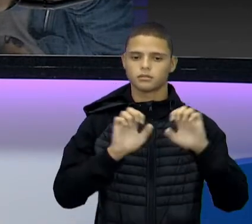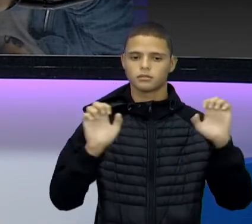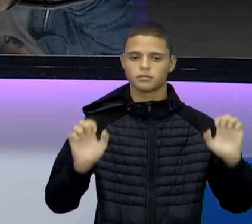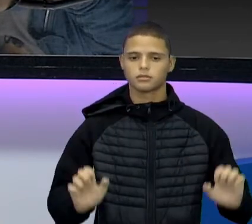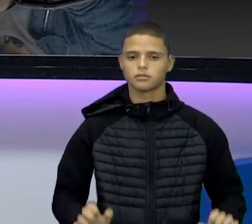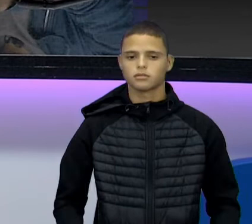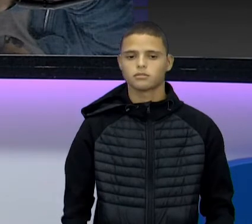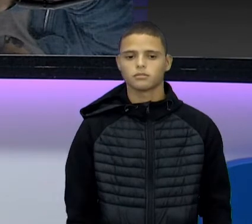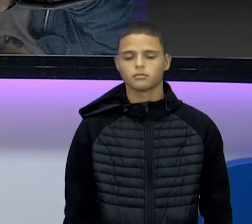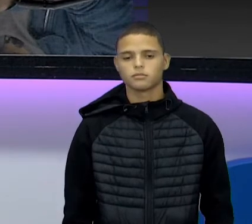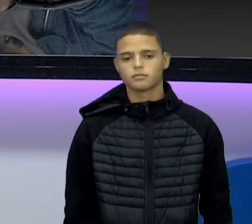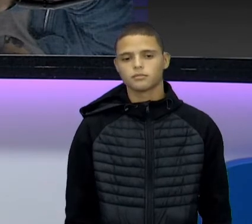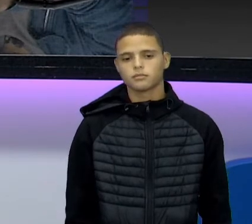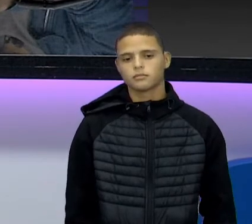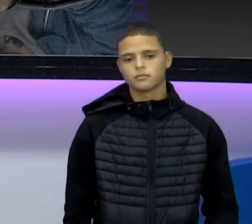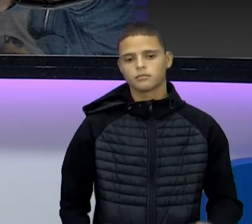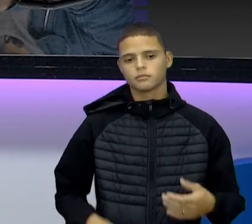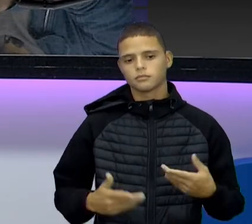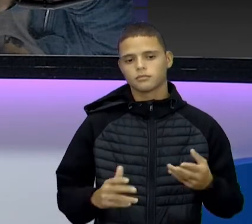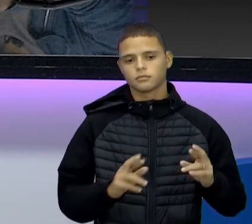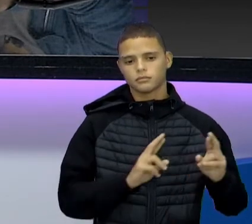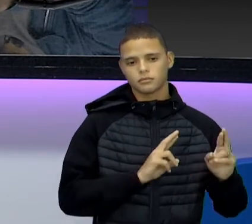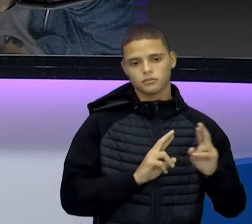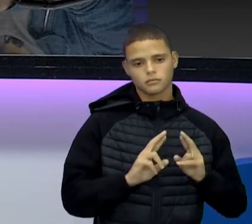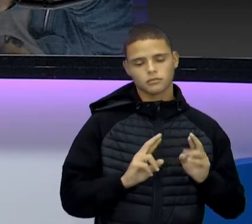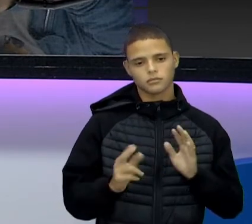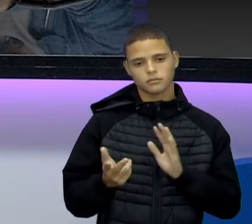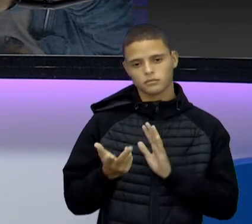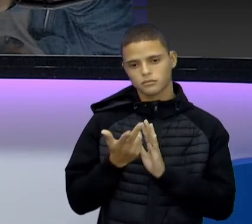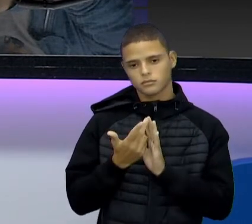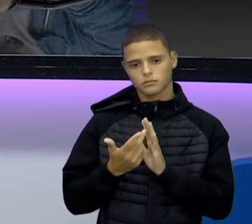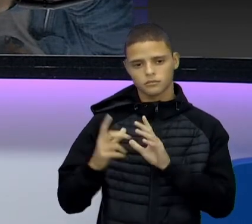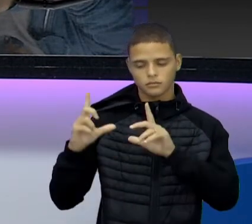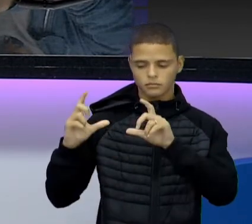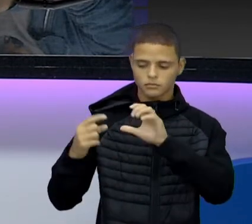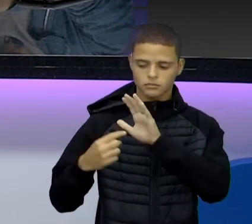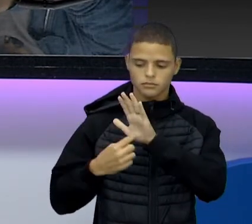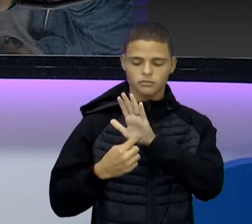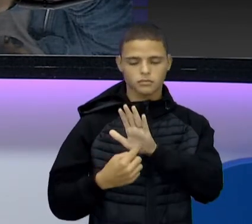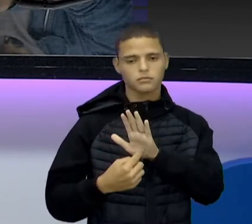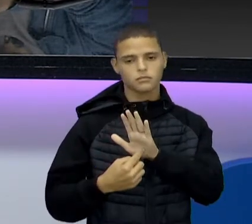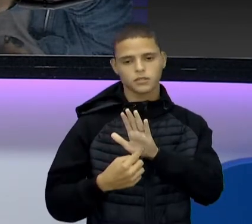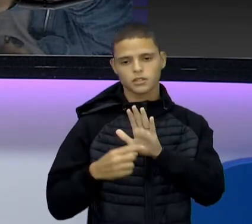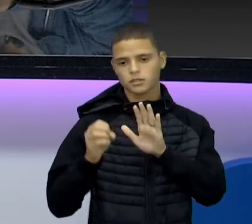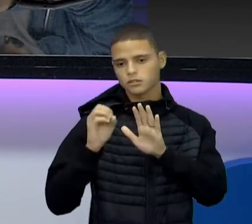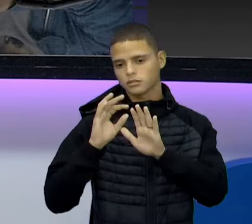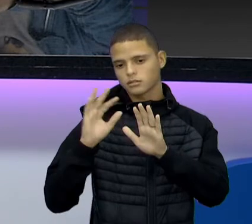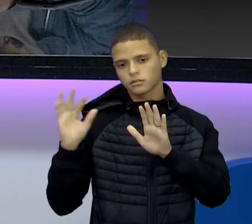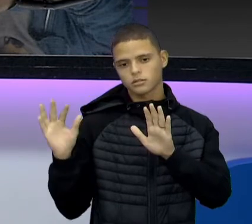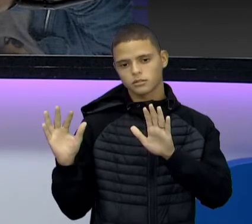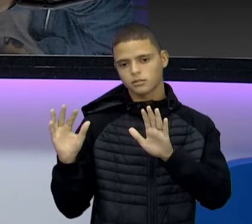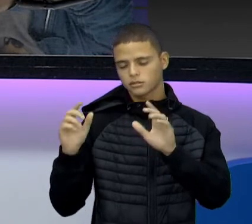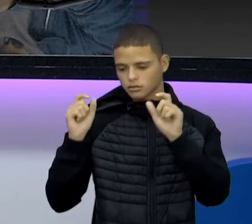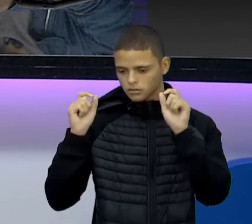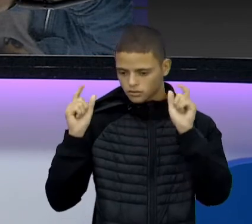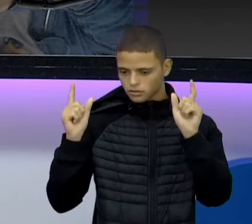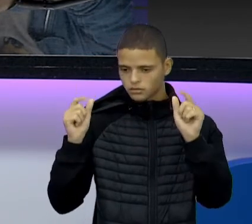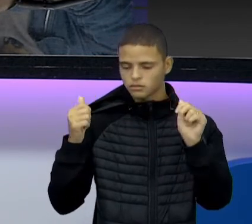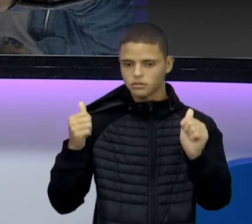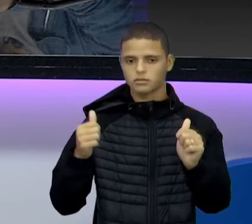Sim. E aí, relacionando, né, com a imagem que ela vai falar muito, sim, também é palavra, né? Então, atenção aí,